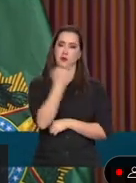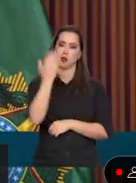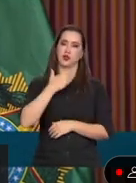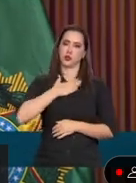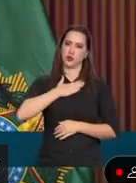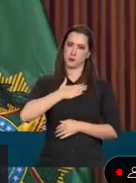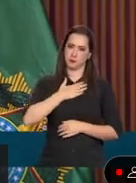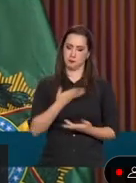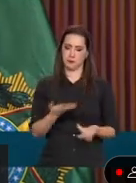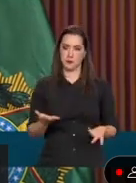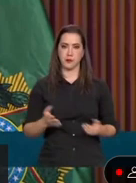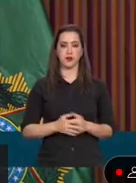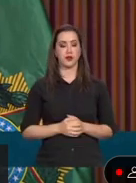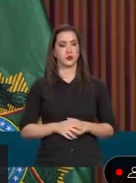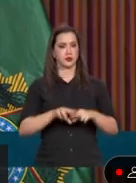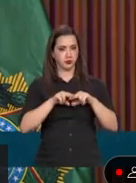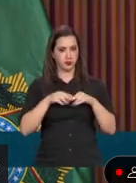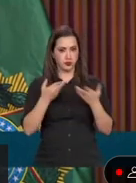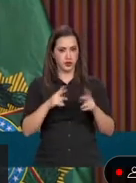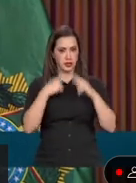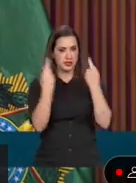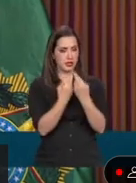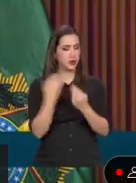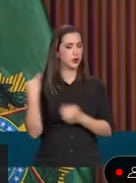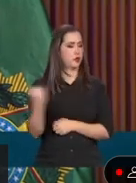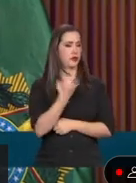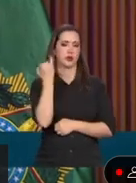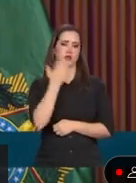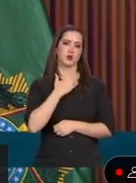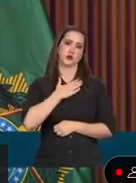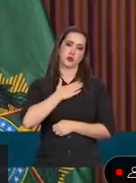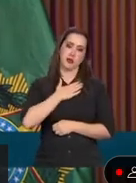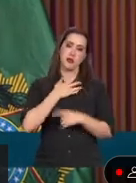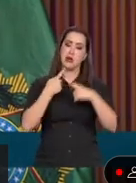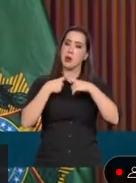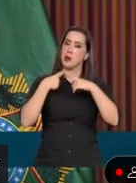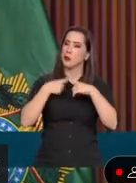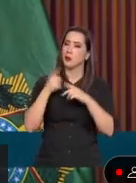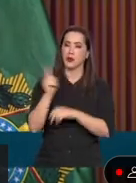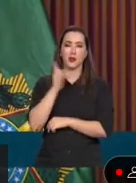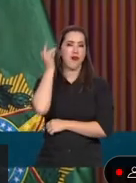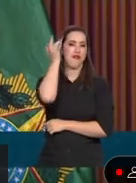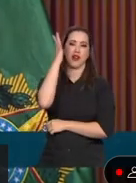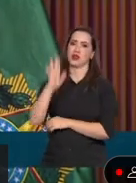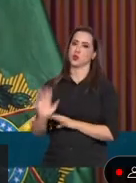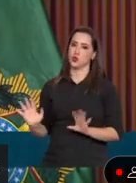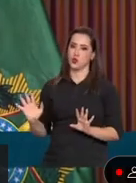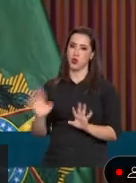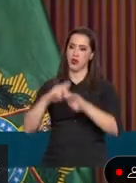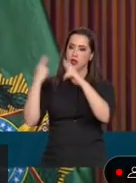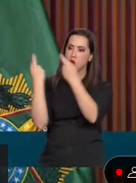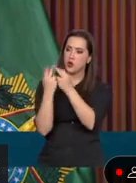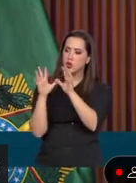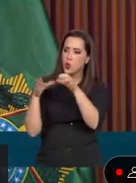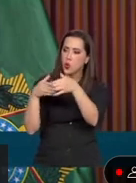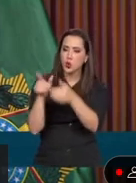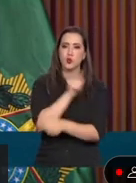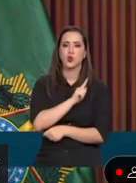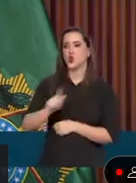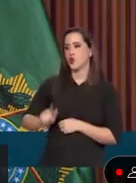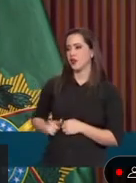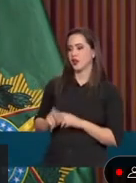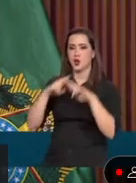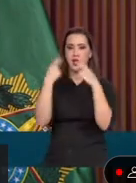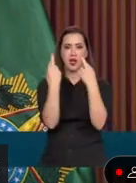mim. Por isso, essa reunião é muito importante, porque não é fácil reunir os governadores,